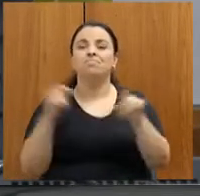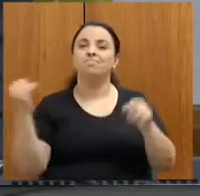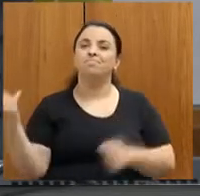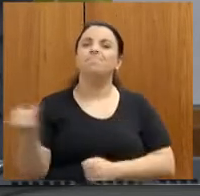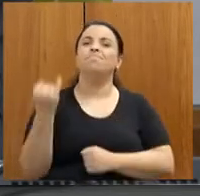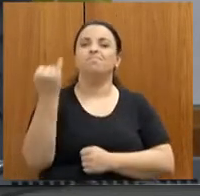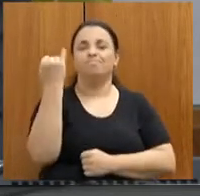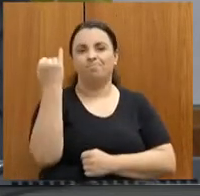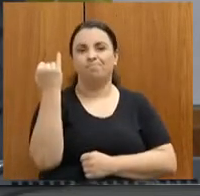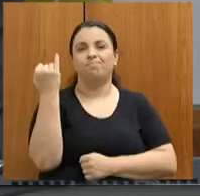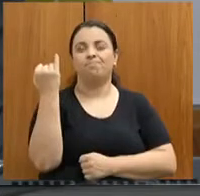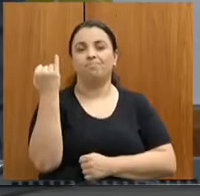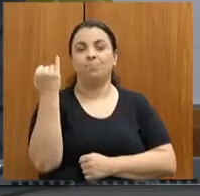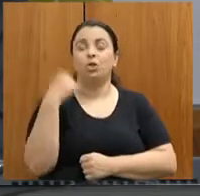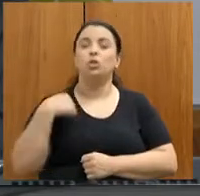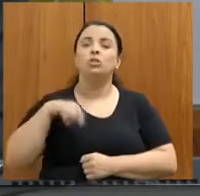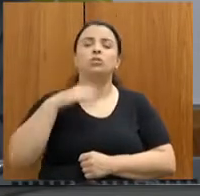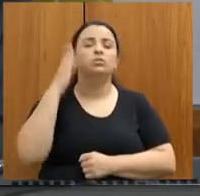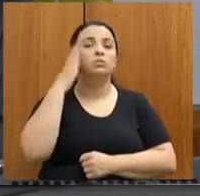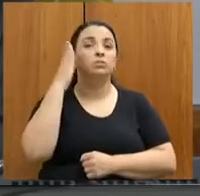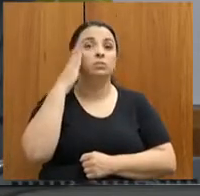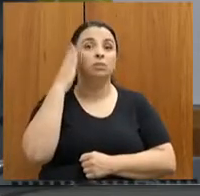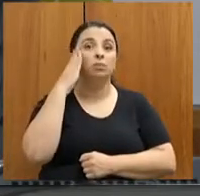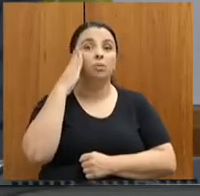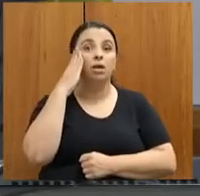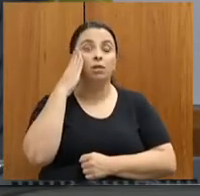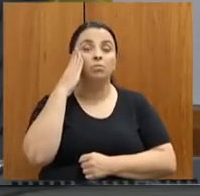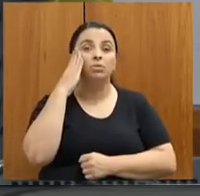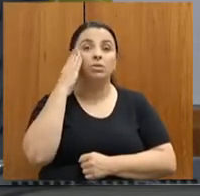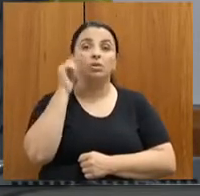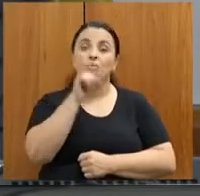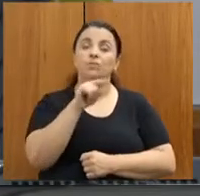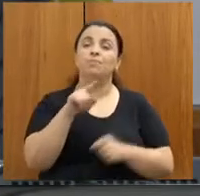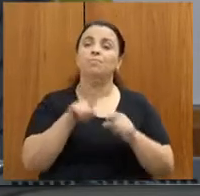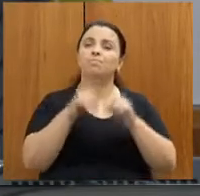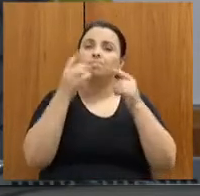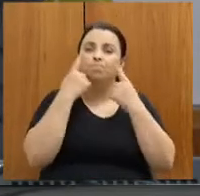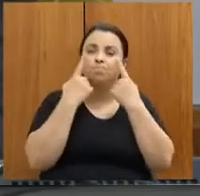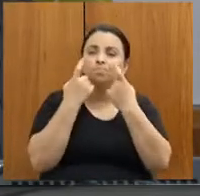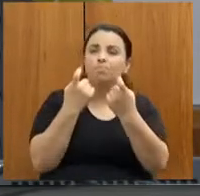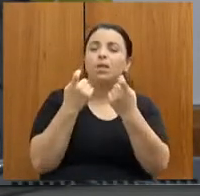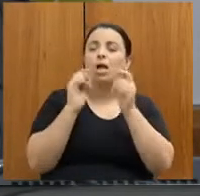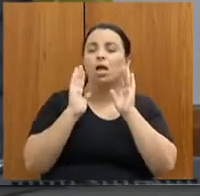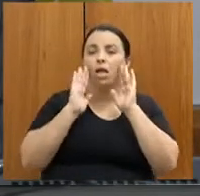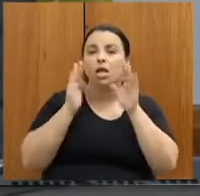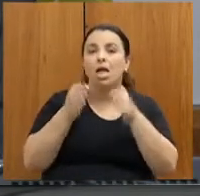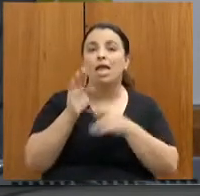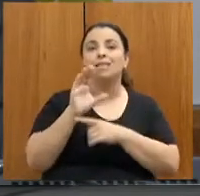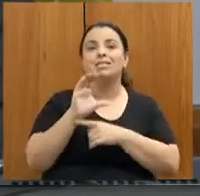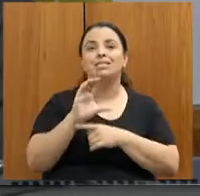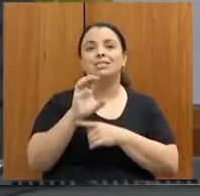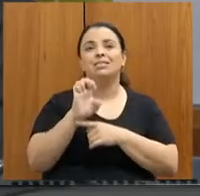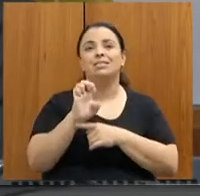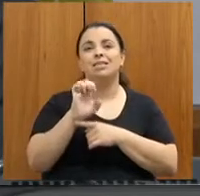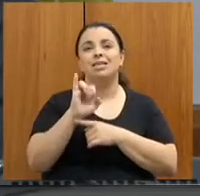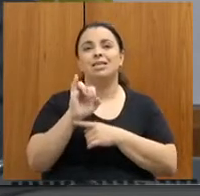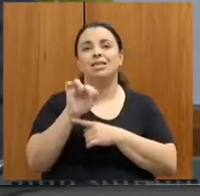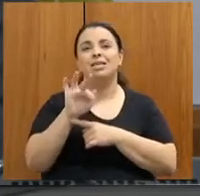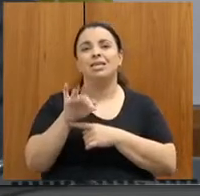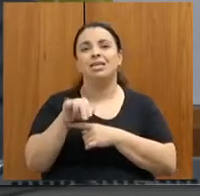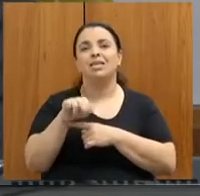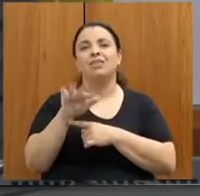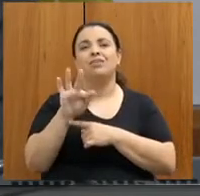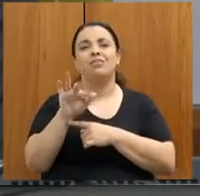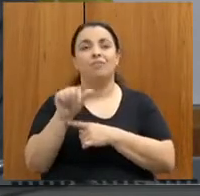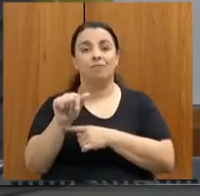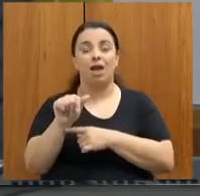nós sabemos da importância Governador tem dado também junta seinfra na recuperação das nossas estradas na